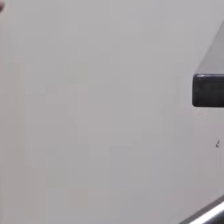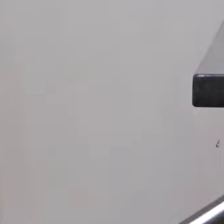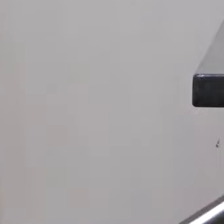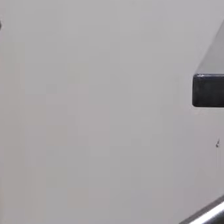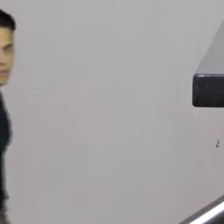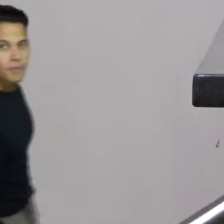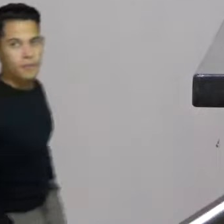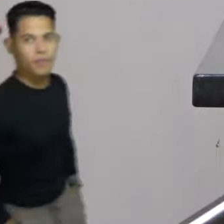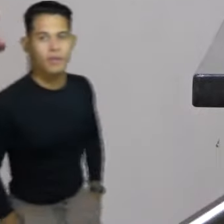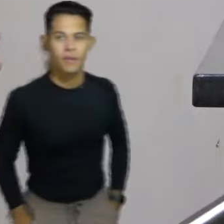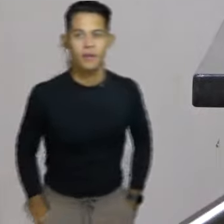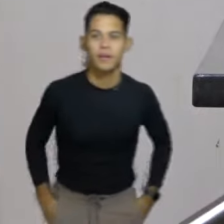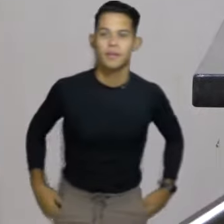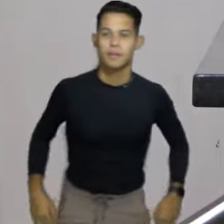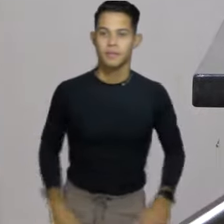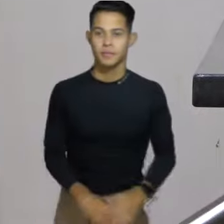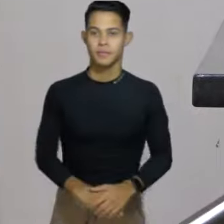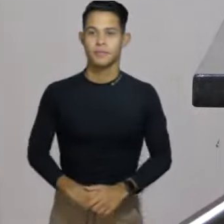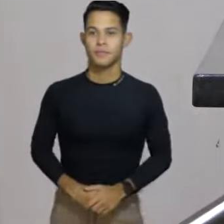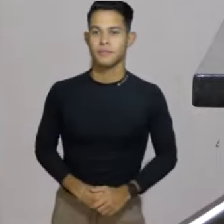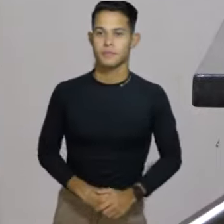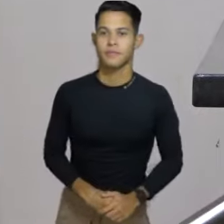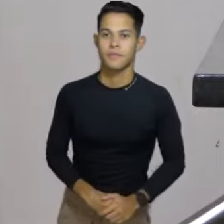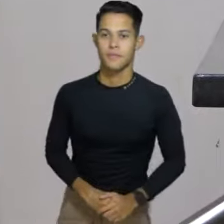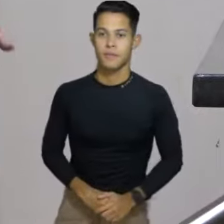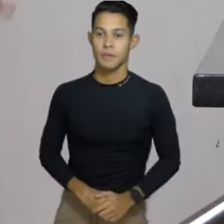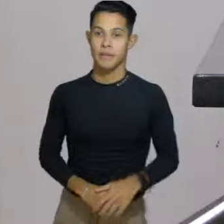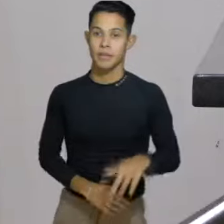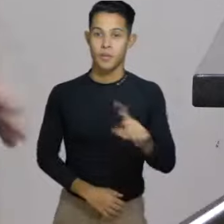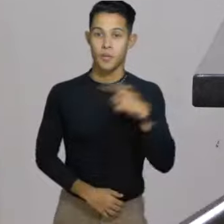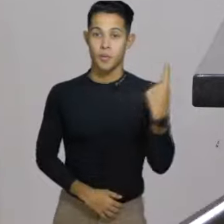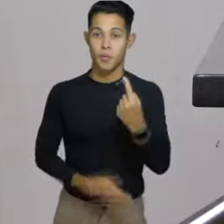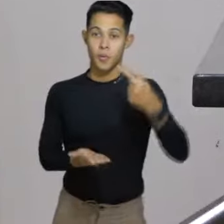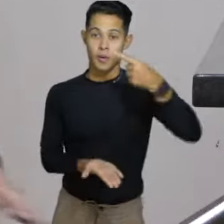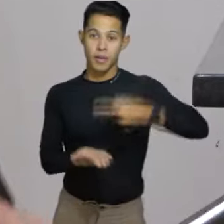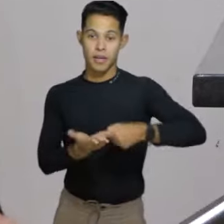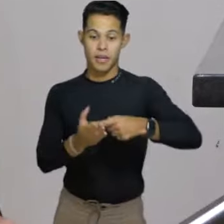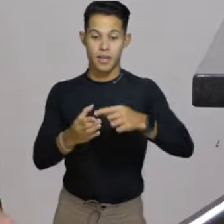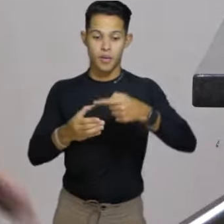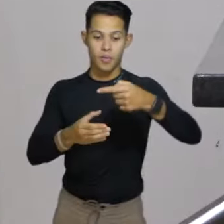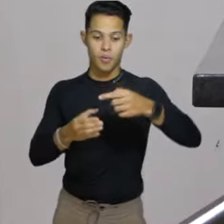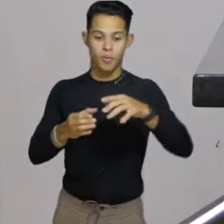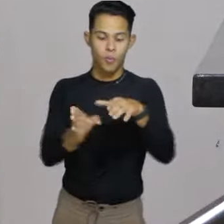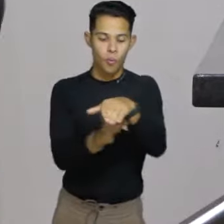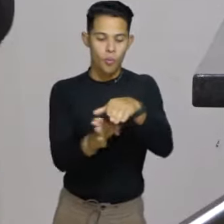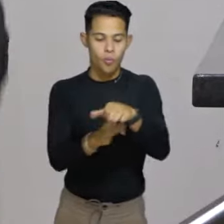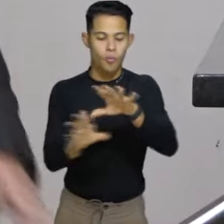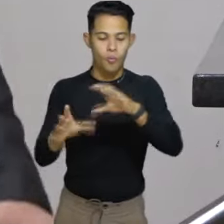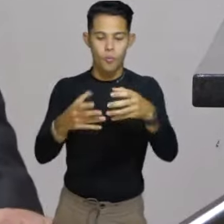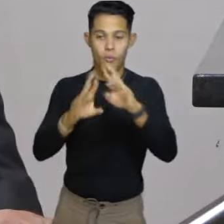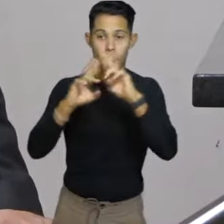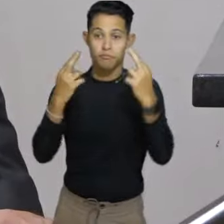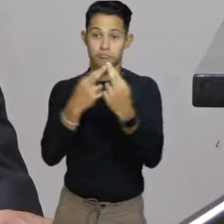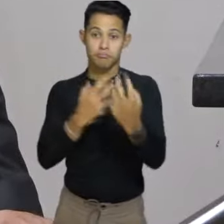roubado o que que é isso vamos discutir Vamos fazer uma comitiva Vamos criar um conselho vamos